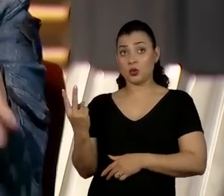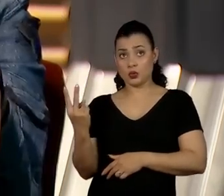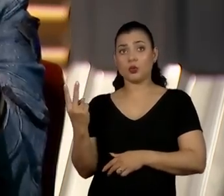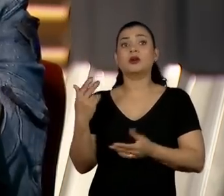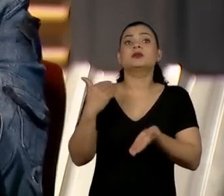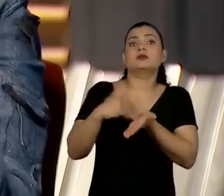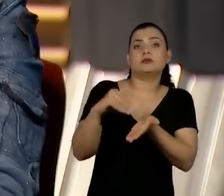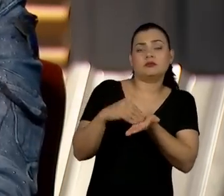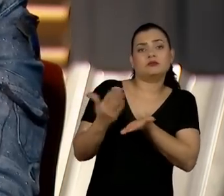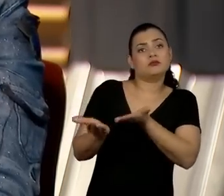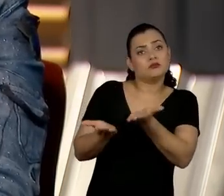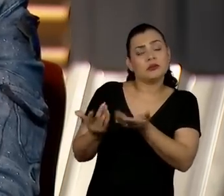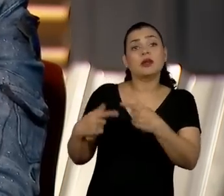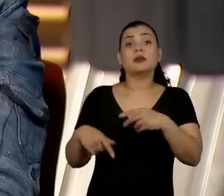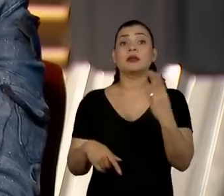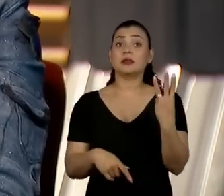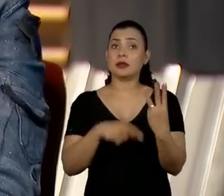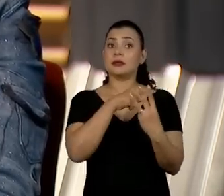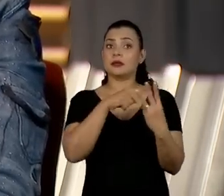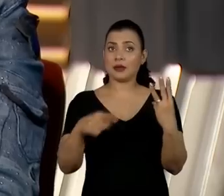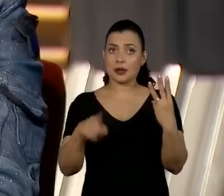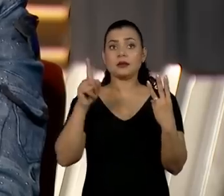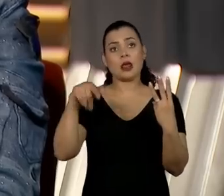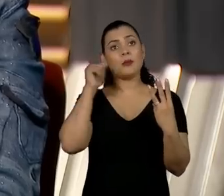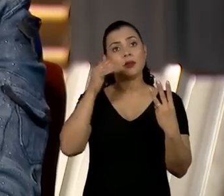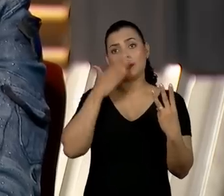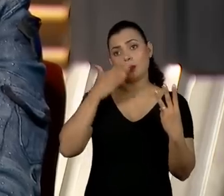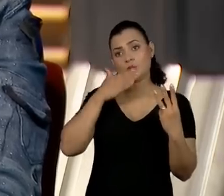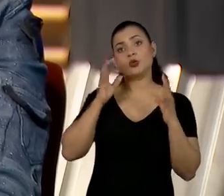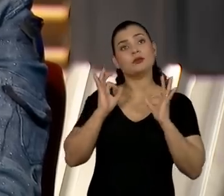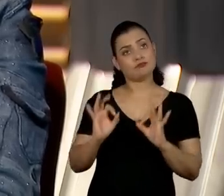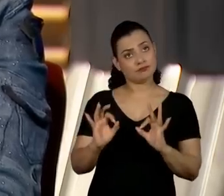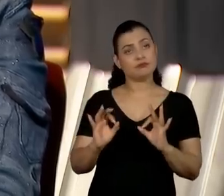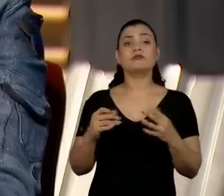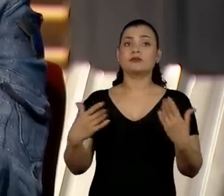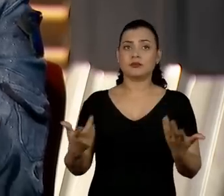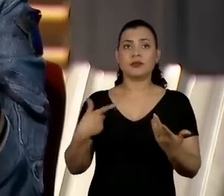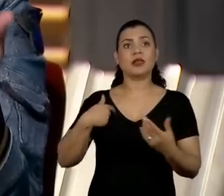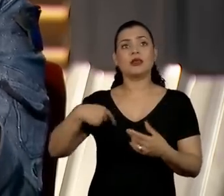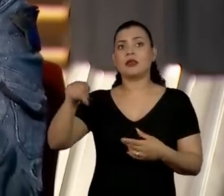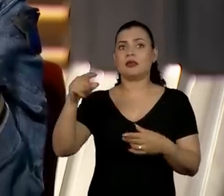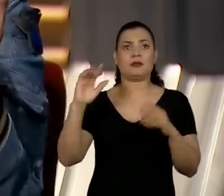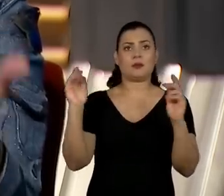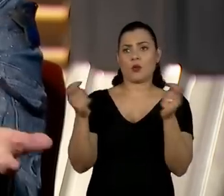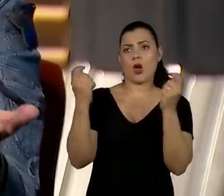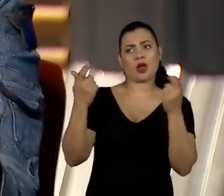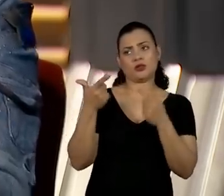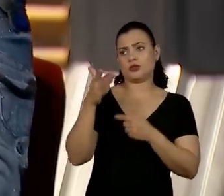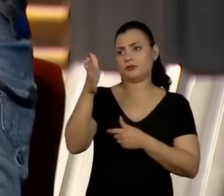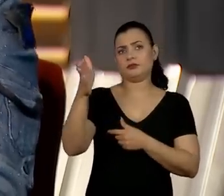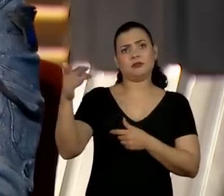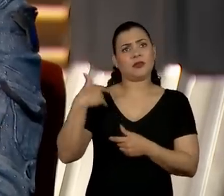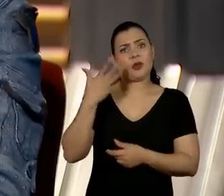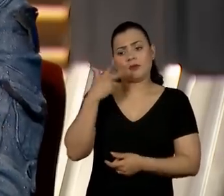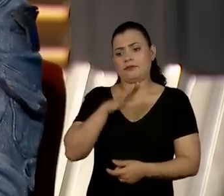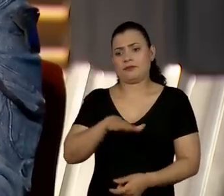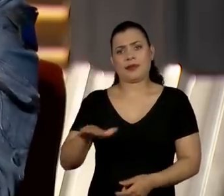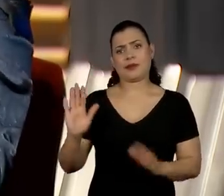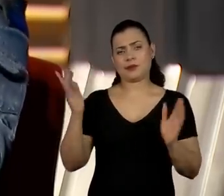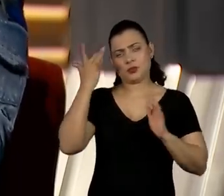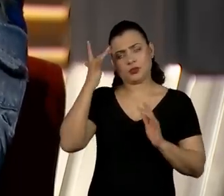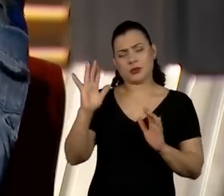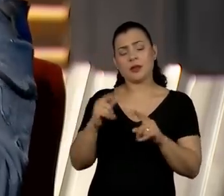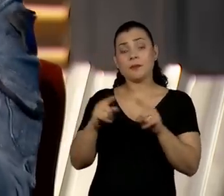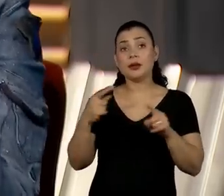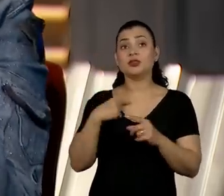recepcionistas e três delas eram meninas de programa que iam para não sei qual boate enfim era muito pequena então